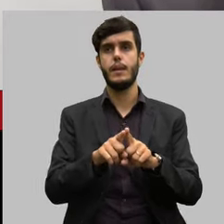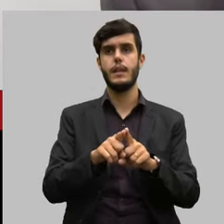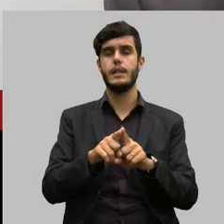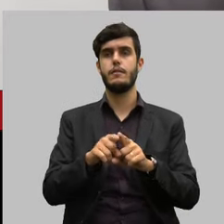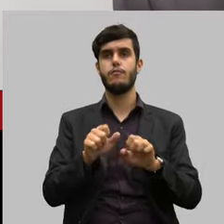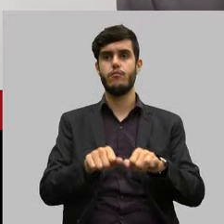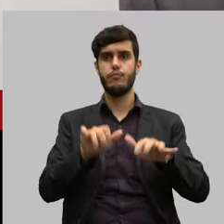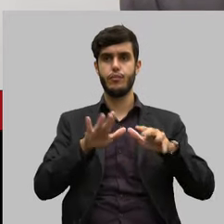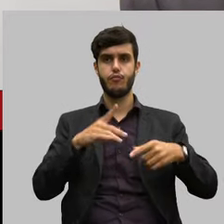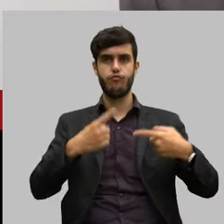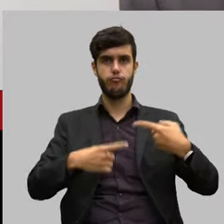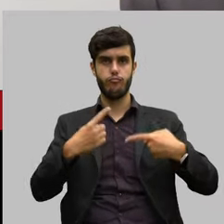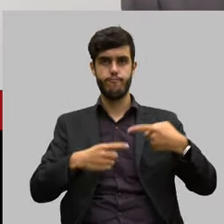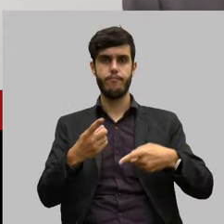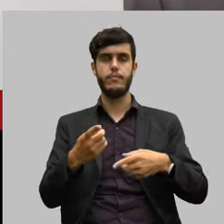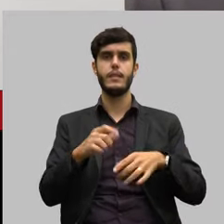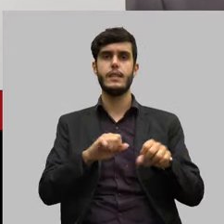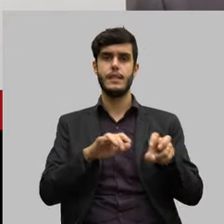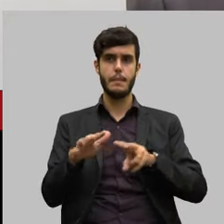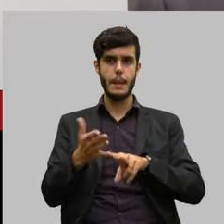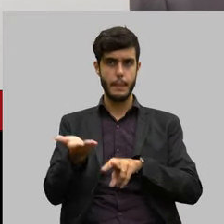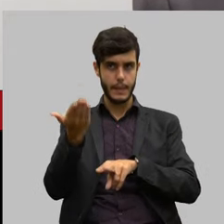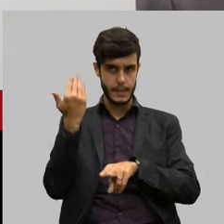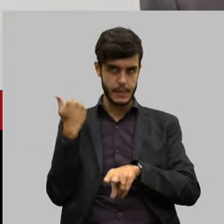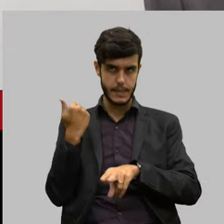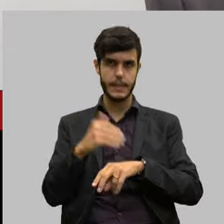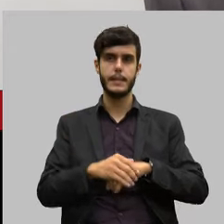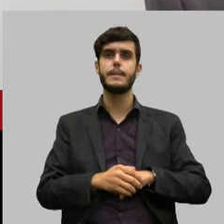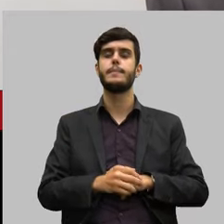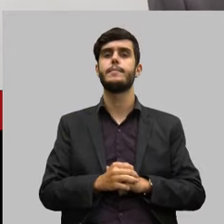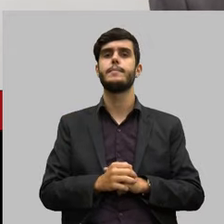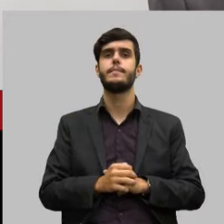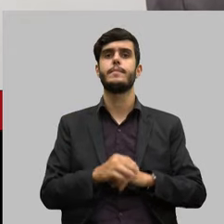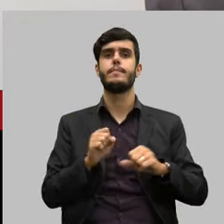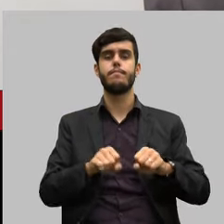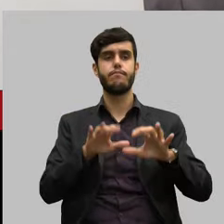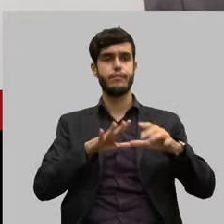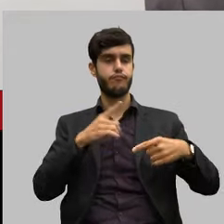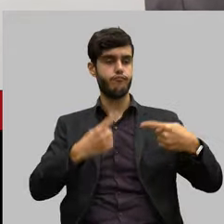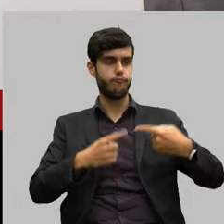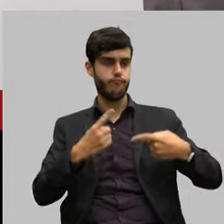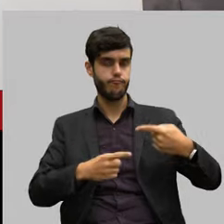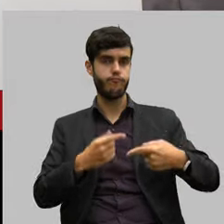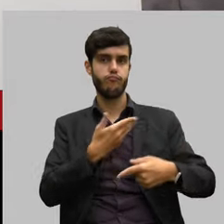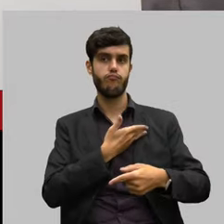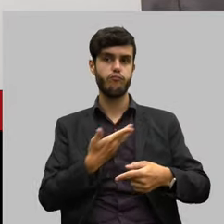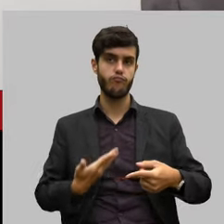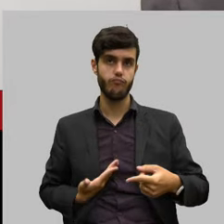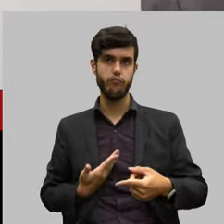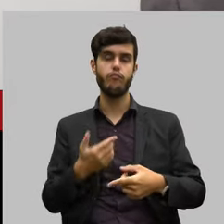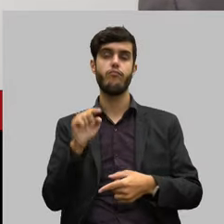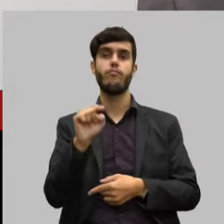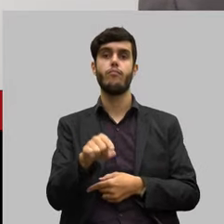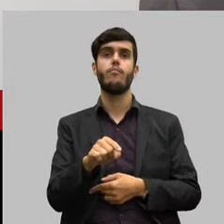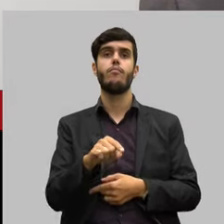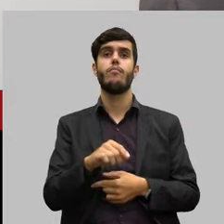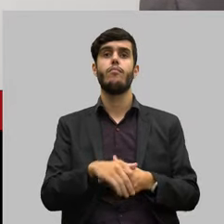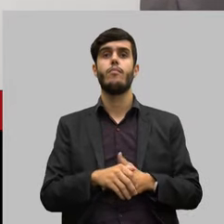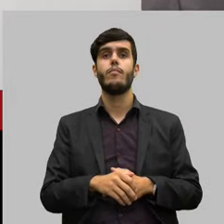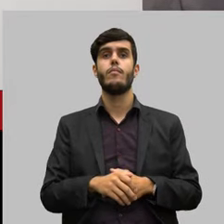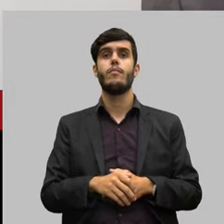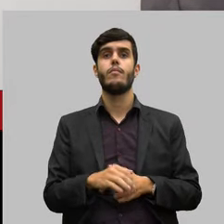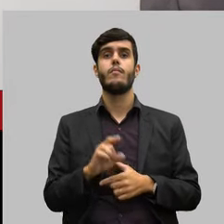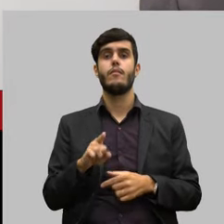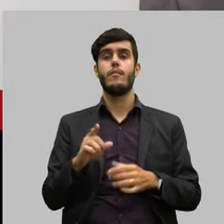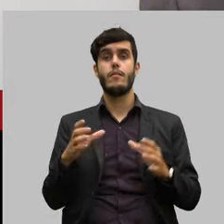pública que foi feita a semana passada a audiência pública onde no Aliás na comissão de